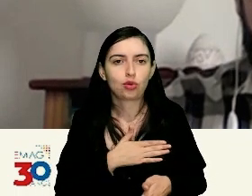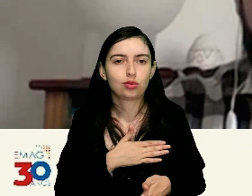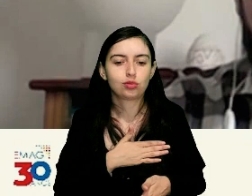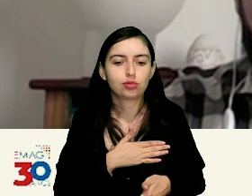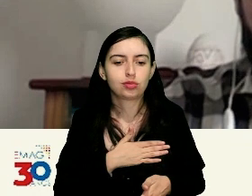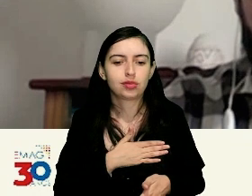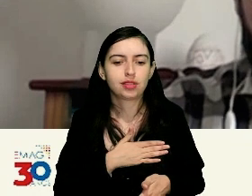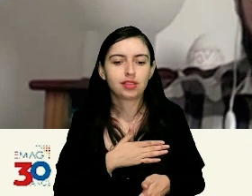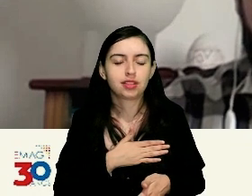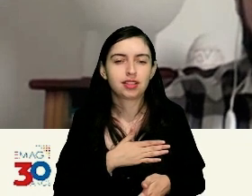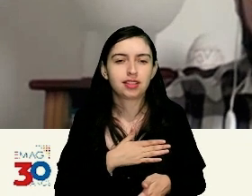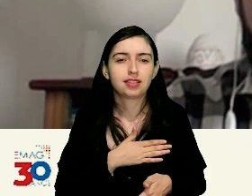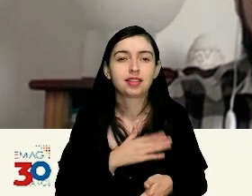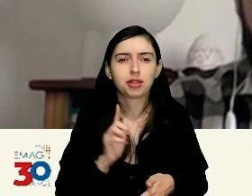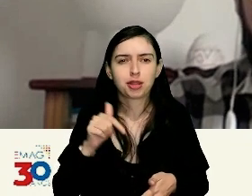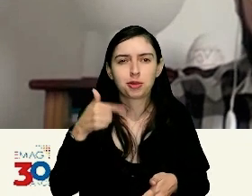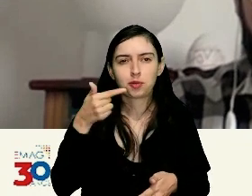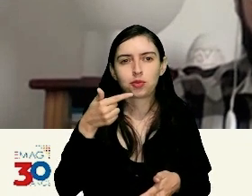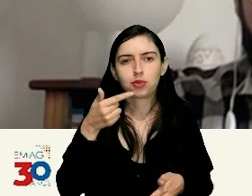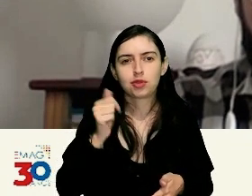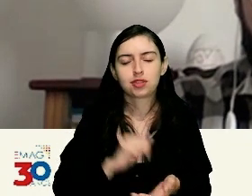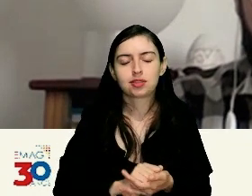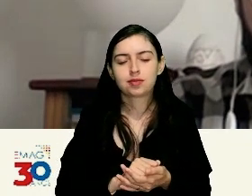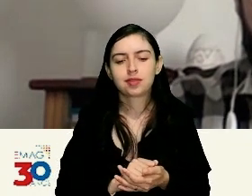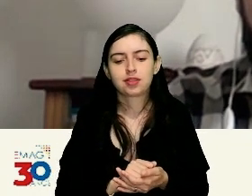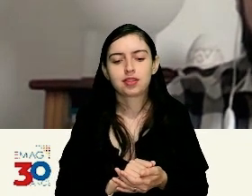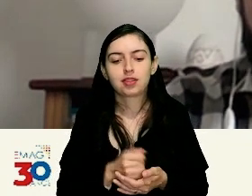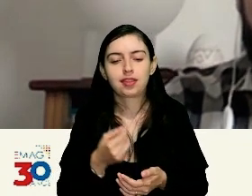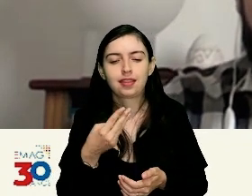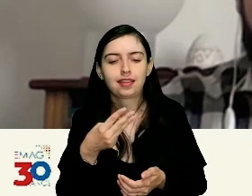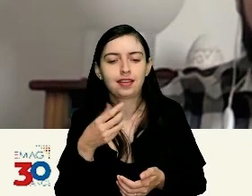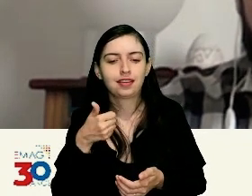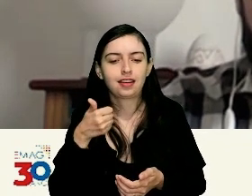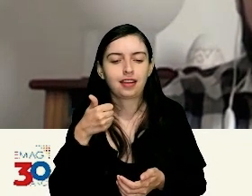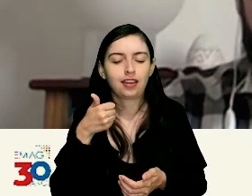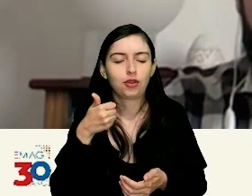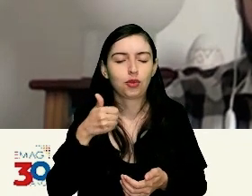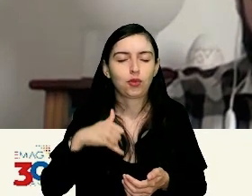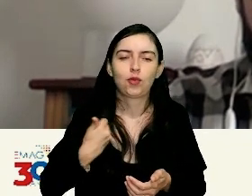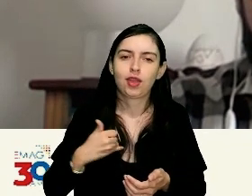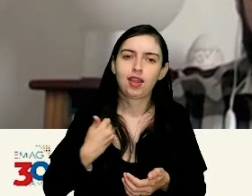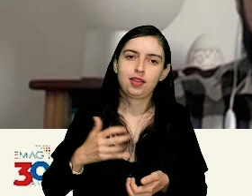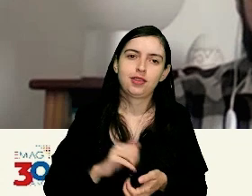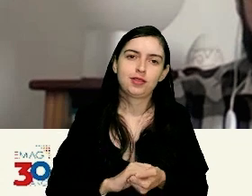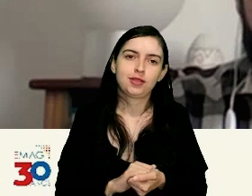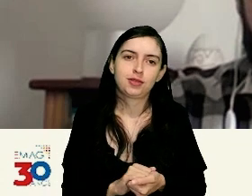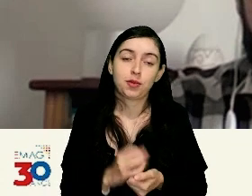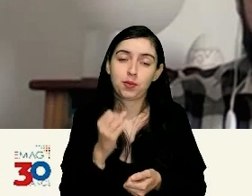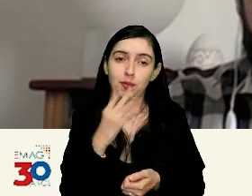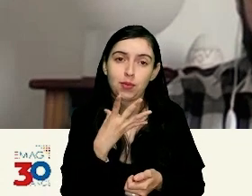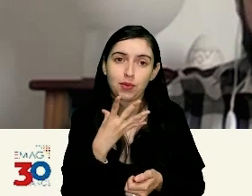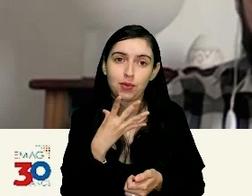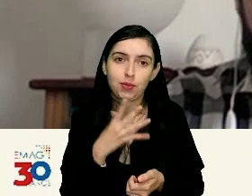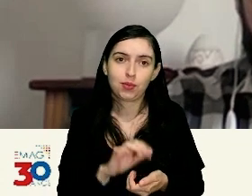ele completa 31 anos. Bom, e aí